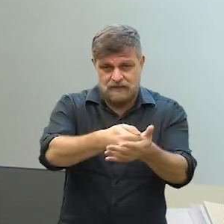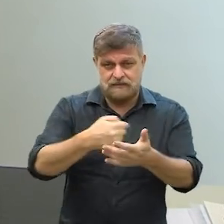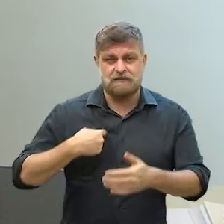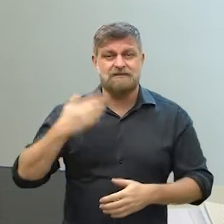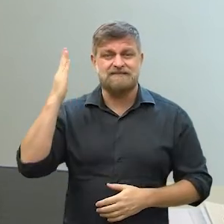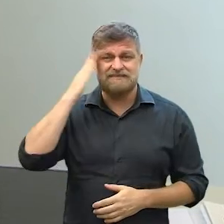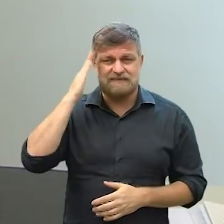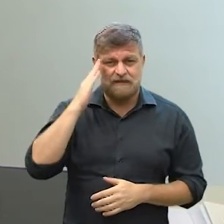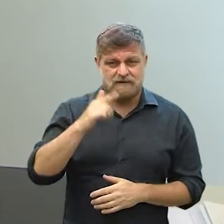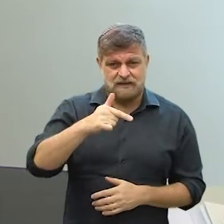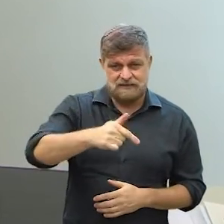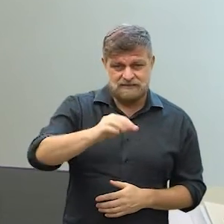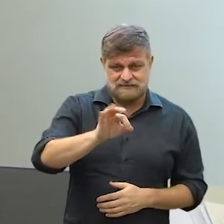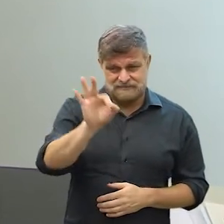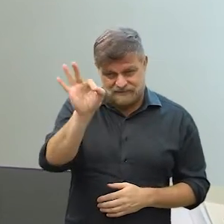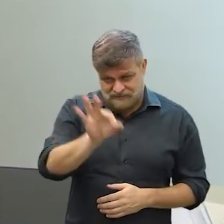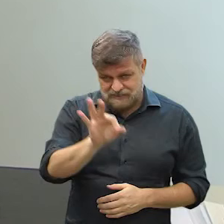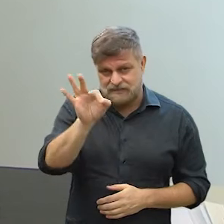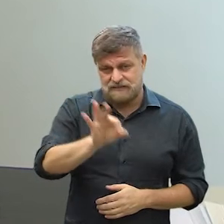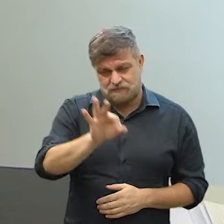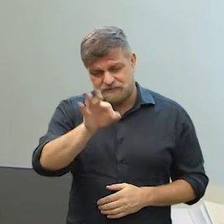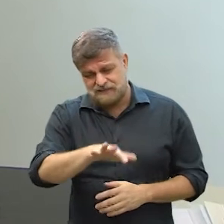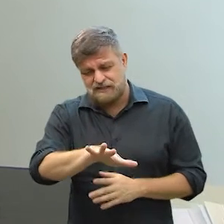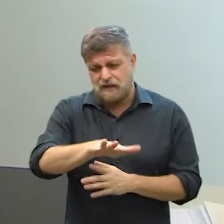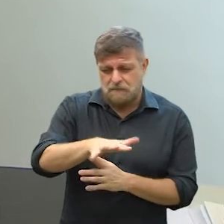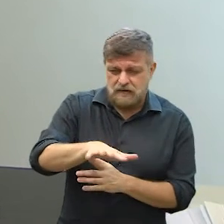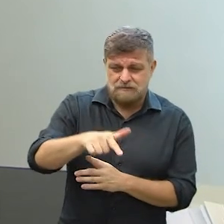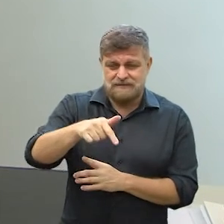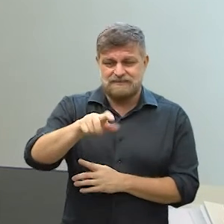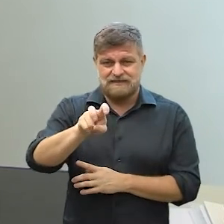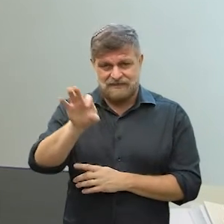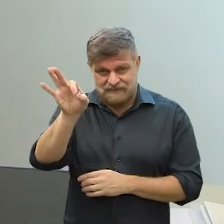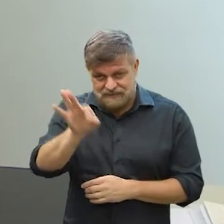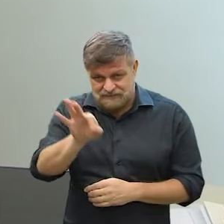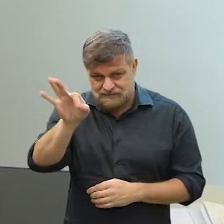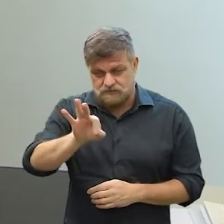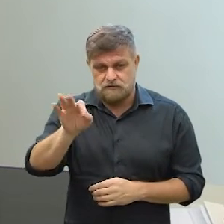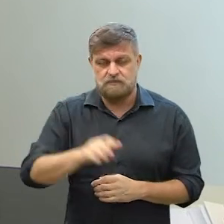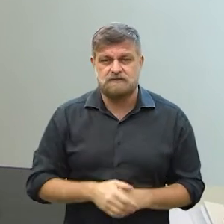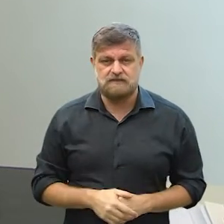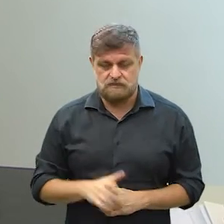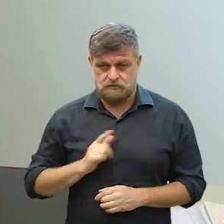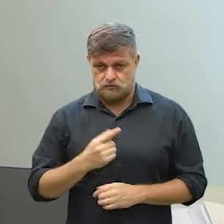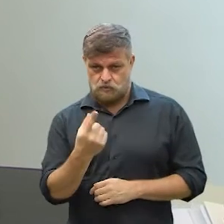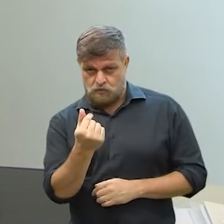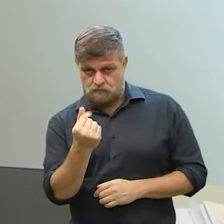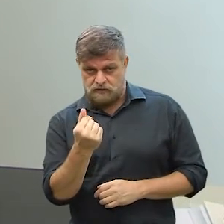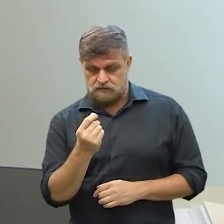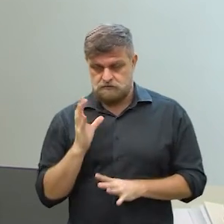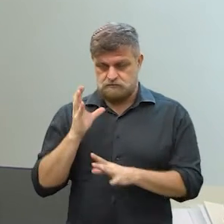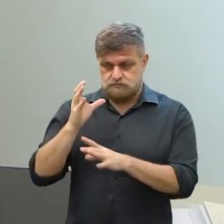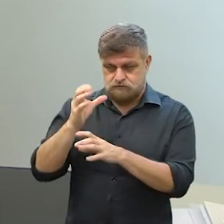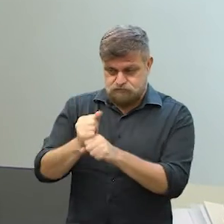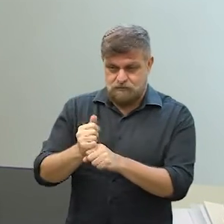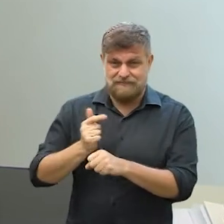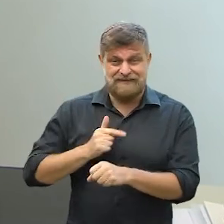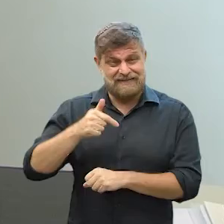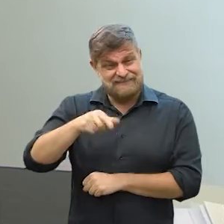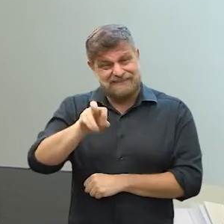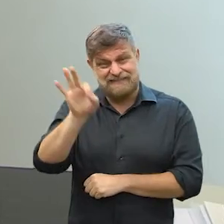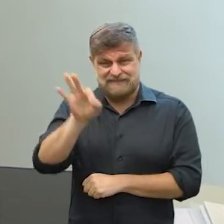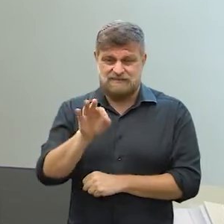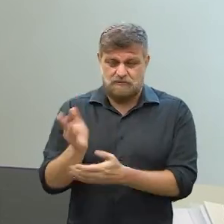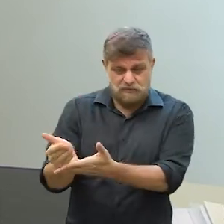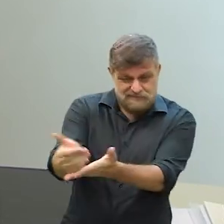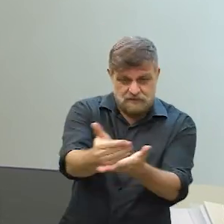ano então a gente já conta com cerca de setenta por cento 7075 por cento do valor lançado vai